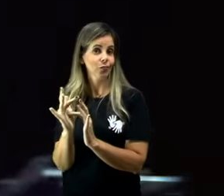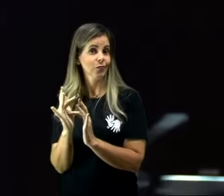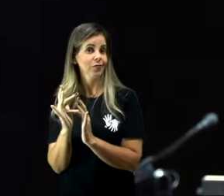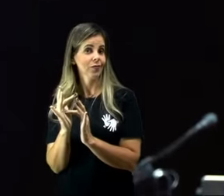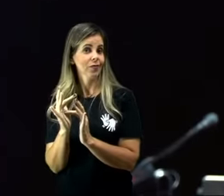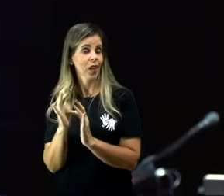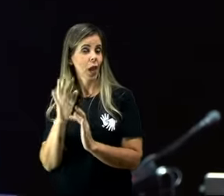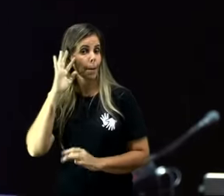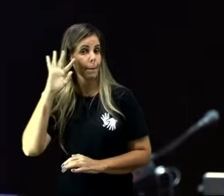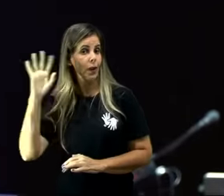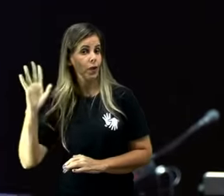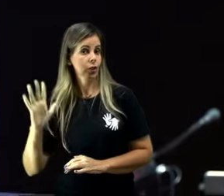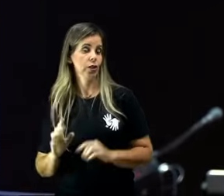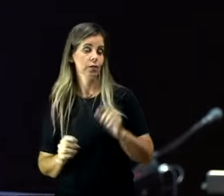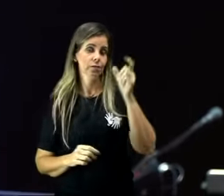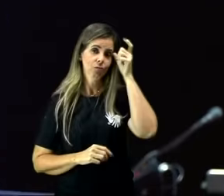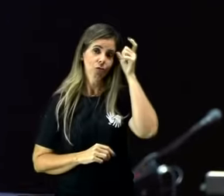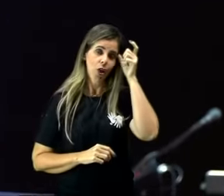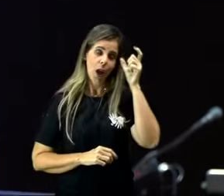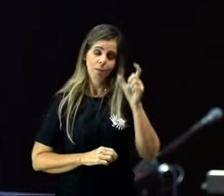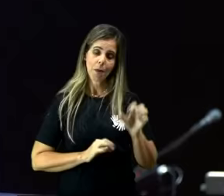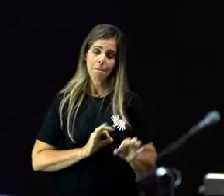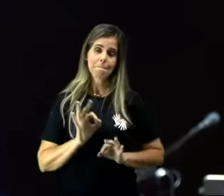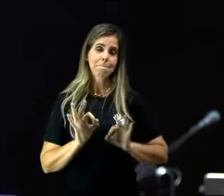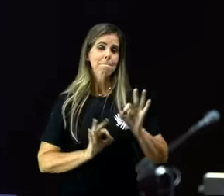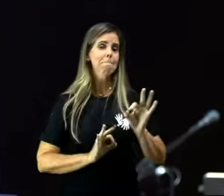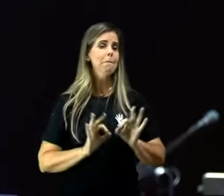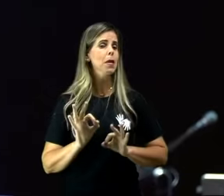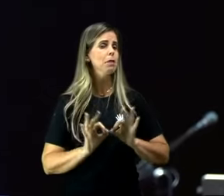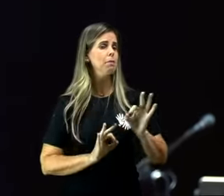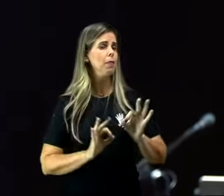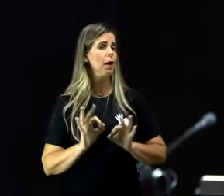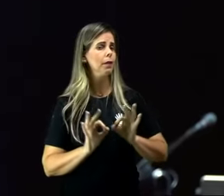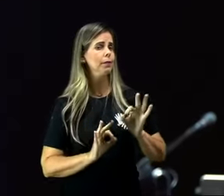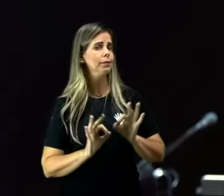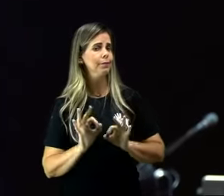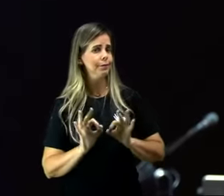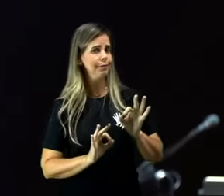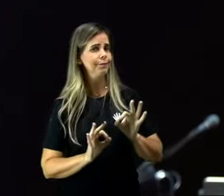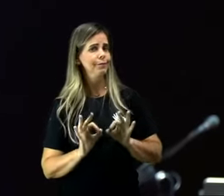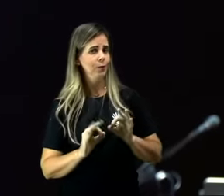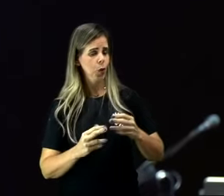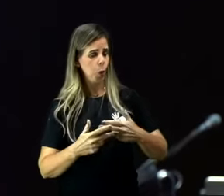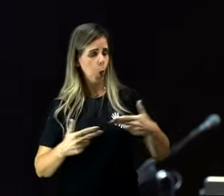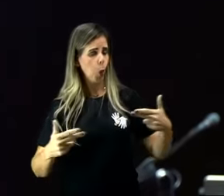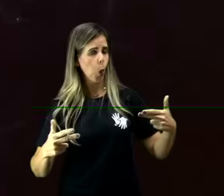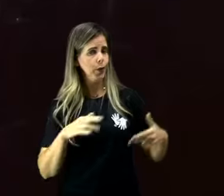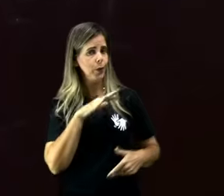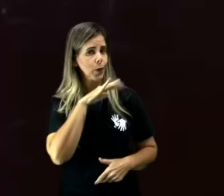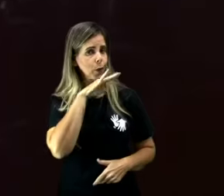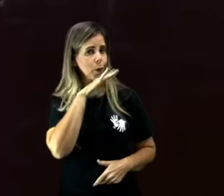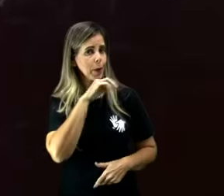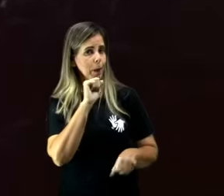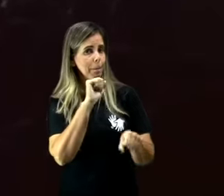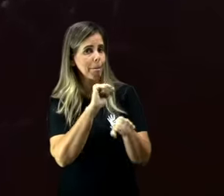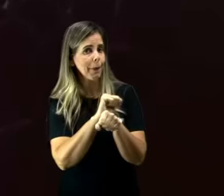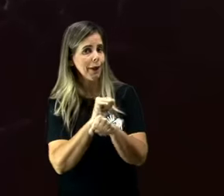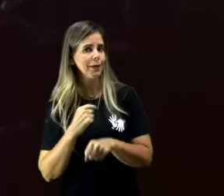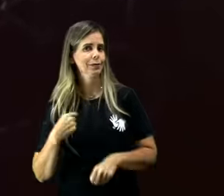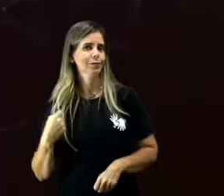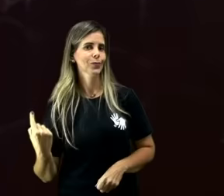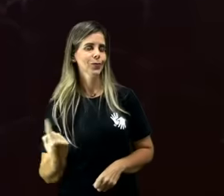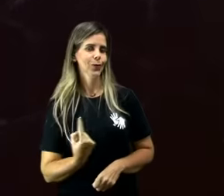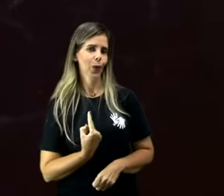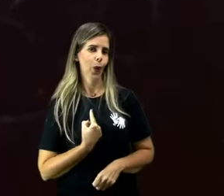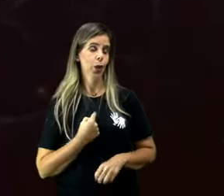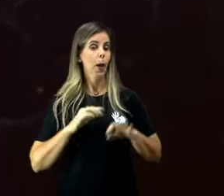preparado para cada um de nós. Olha para teu irmão, dá um sorrisinho e diga assim: mas em todas essas coisas somos mais que vencedores. Alguém